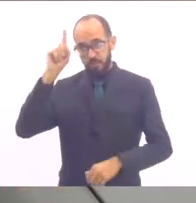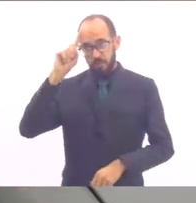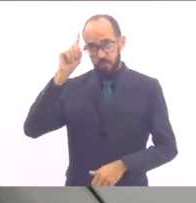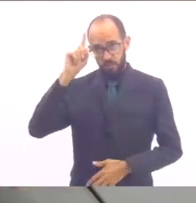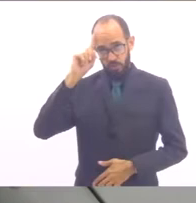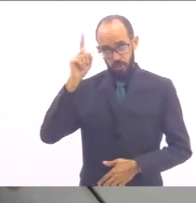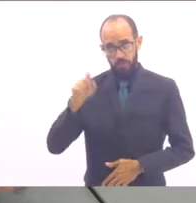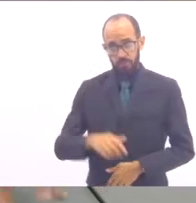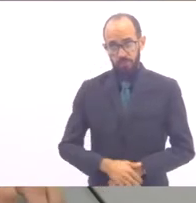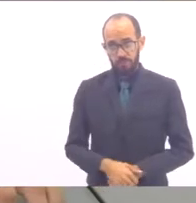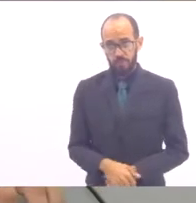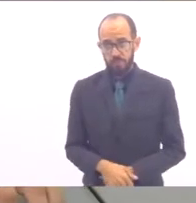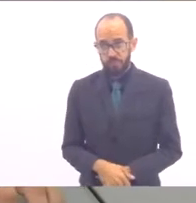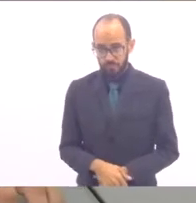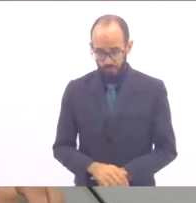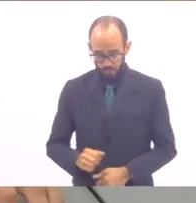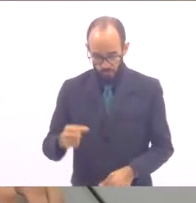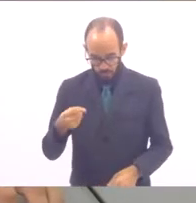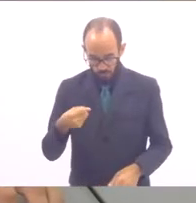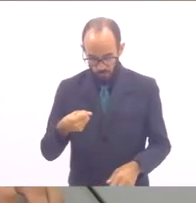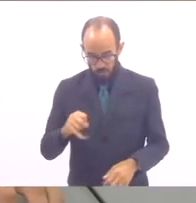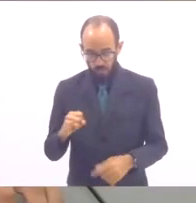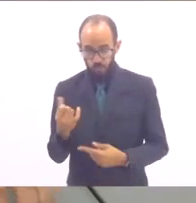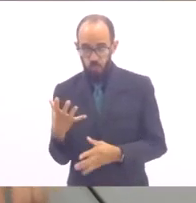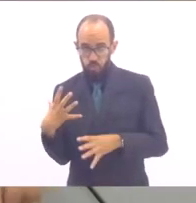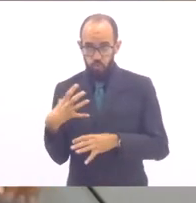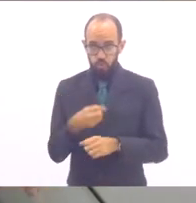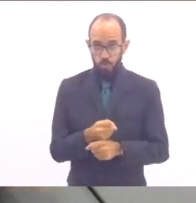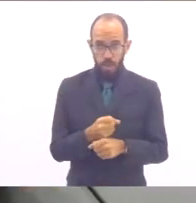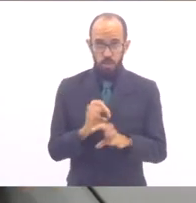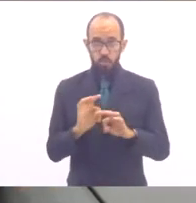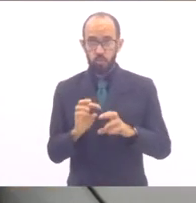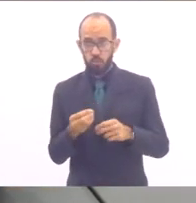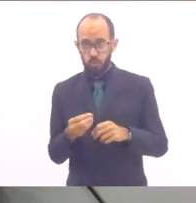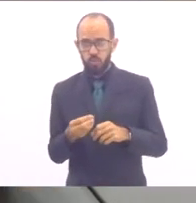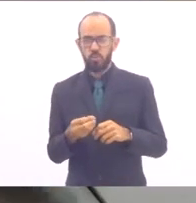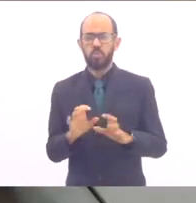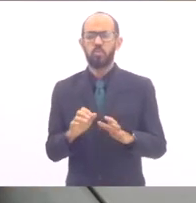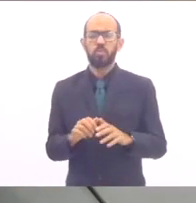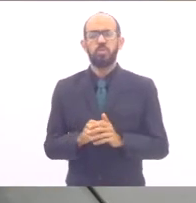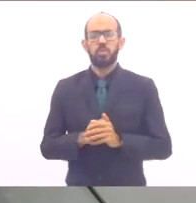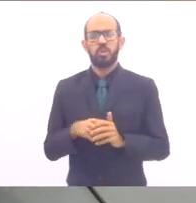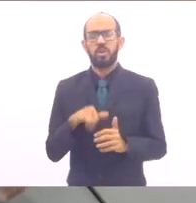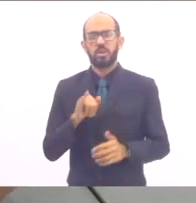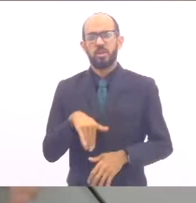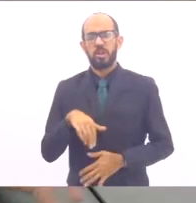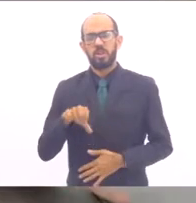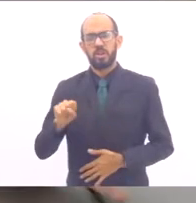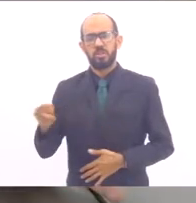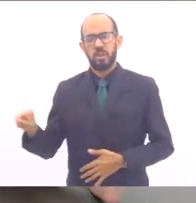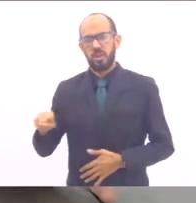ganhar um salário. Se for contar os benefícios, que é INSS,